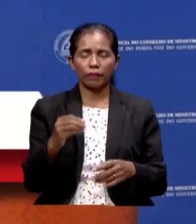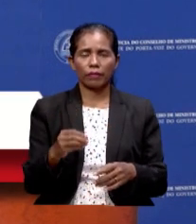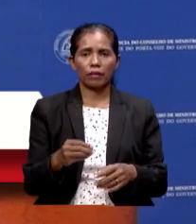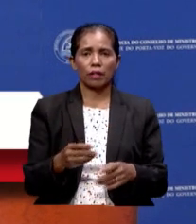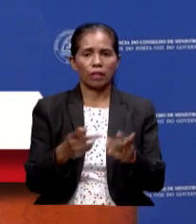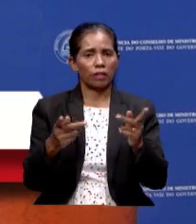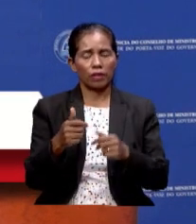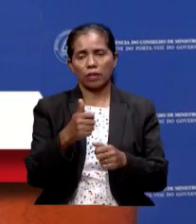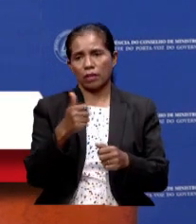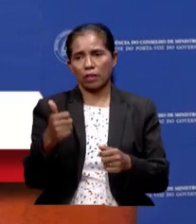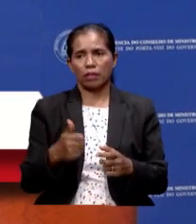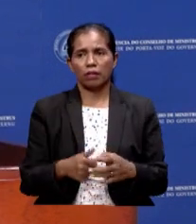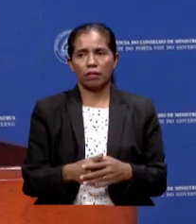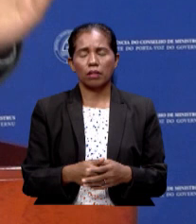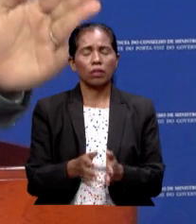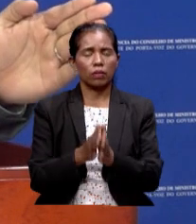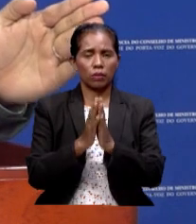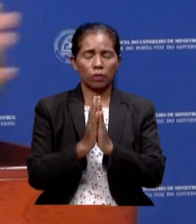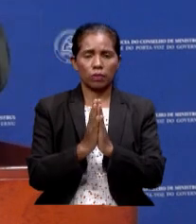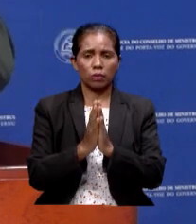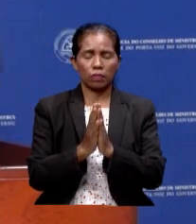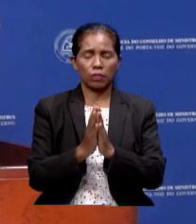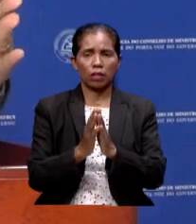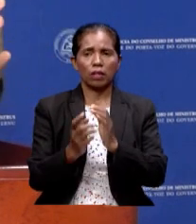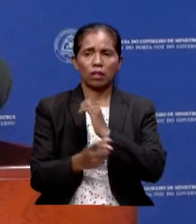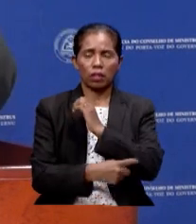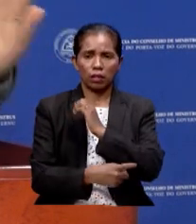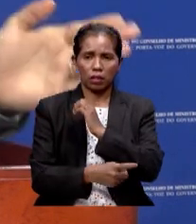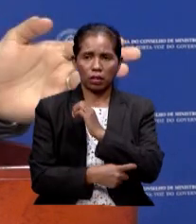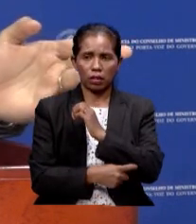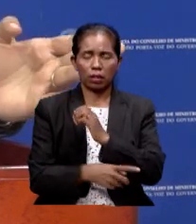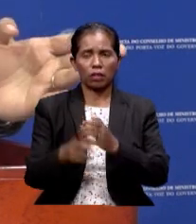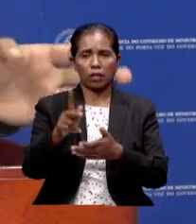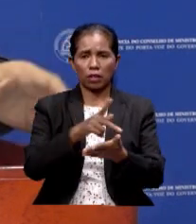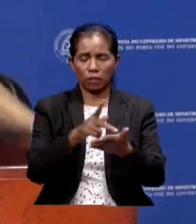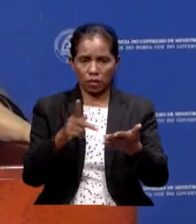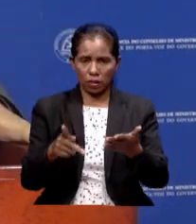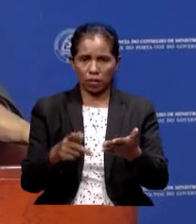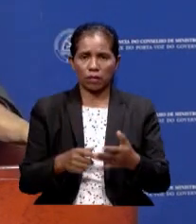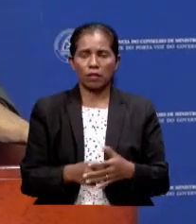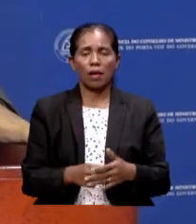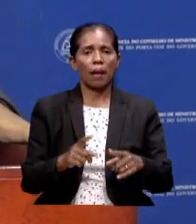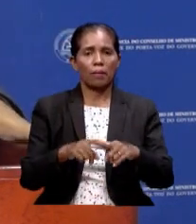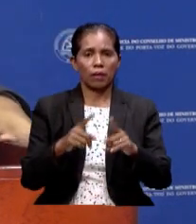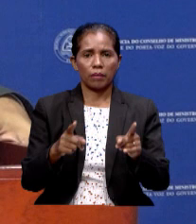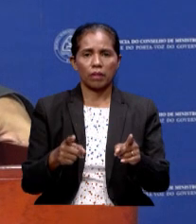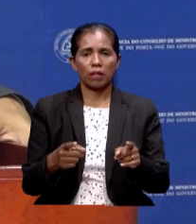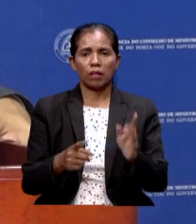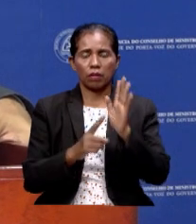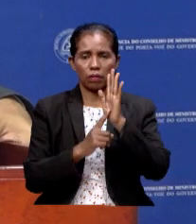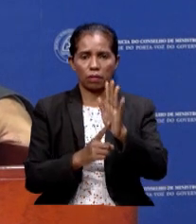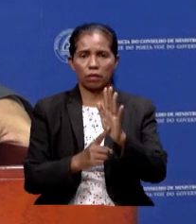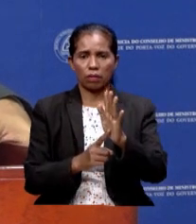balo, exige penalização penal, criminalização, mas bem, introduz-nos